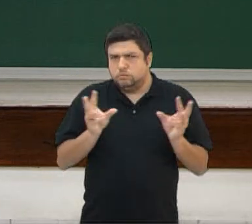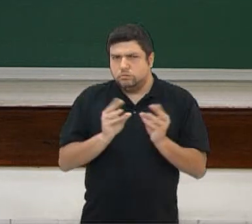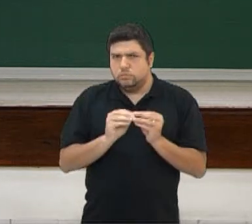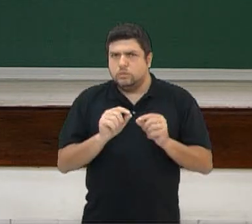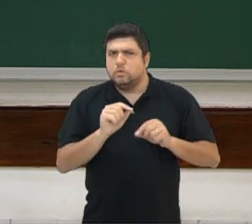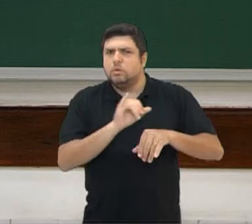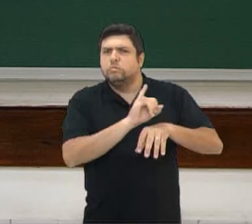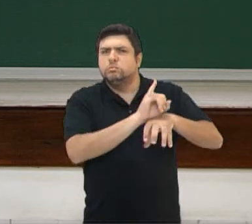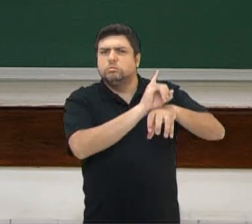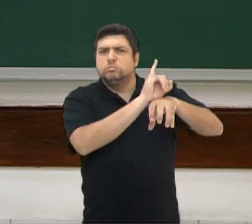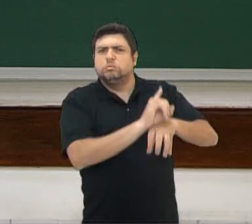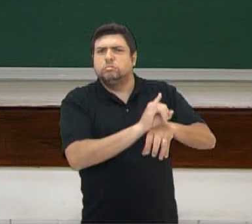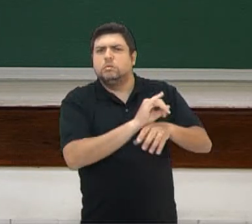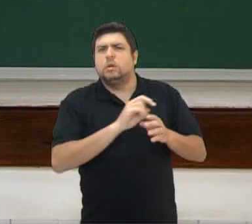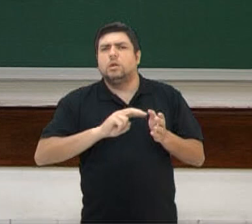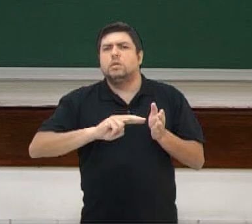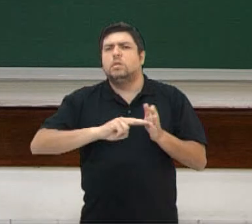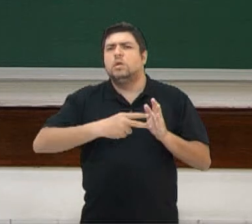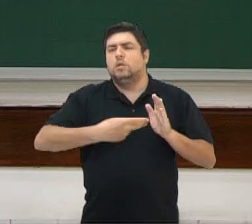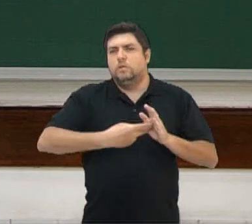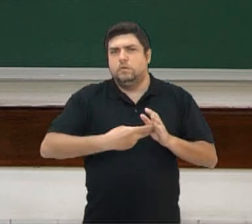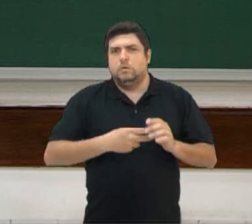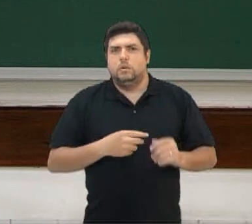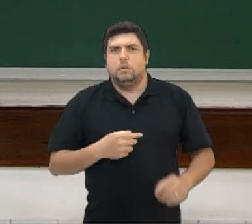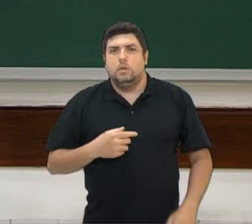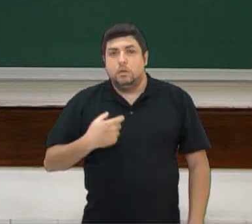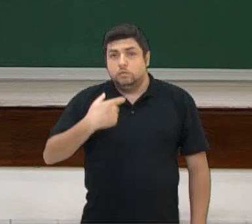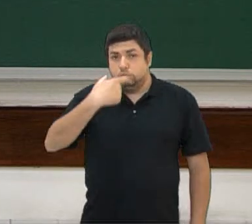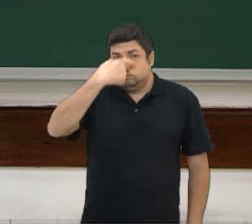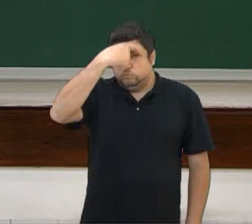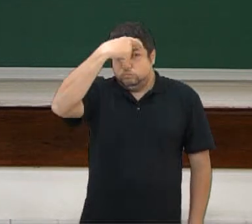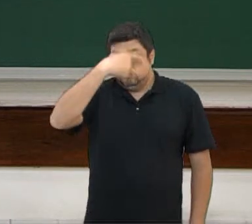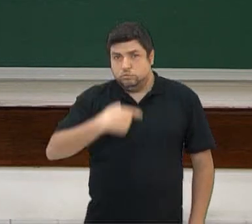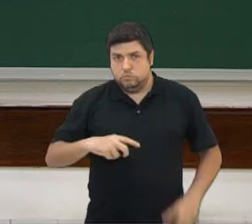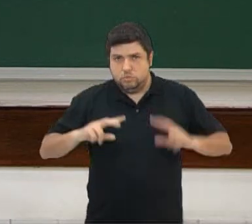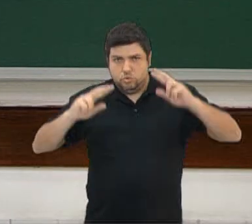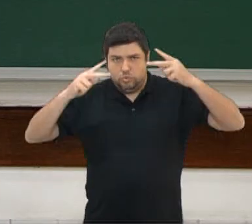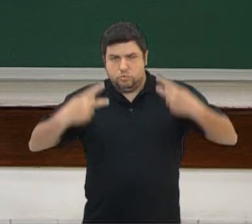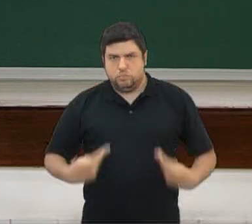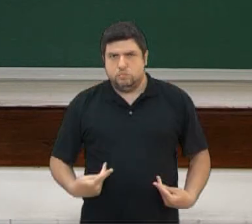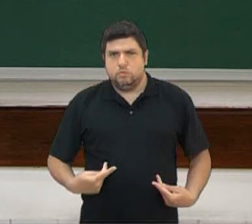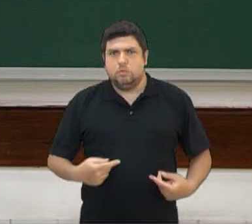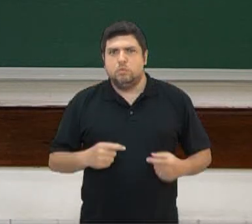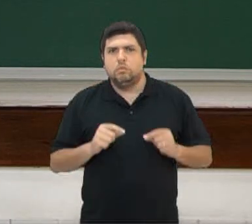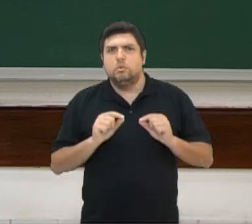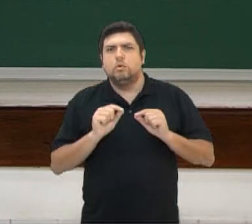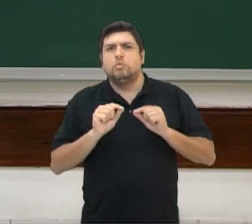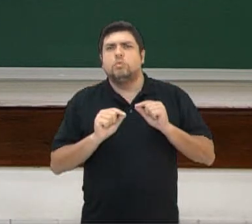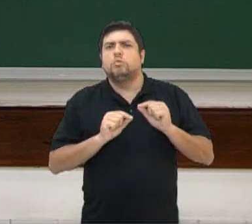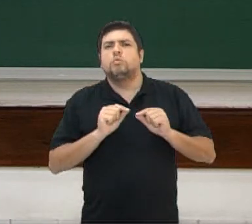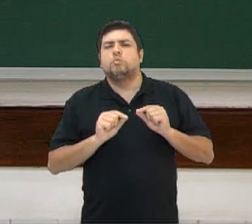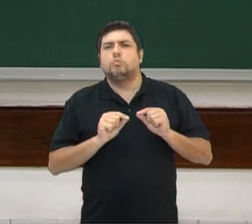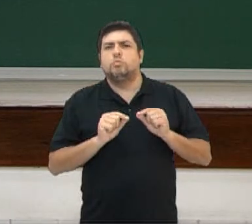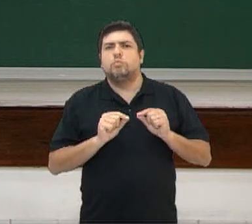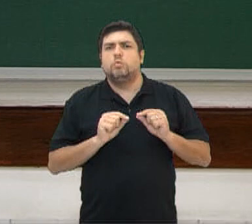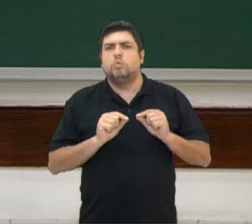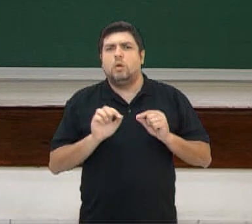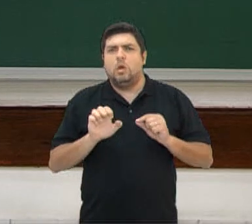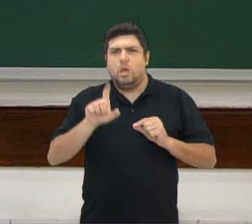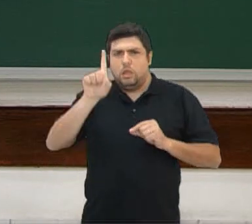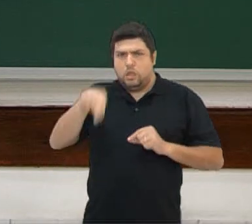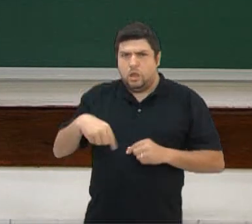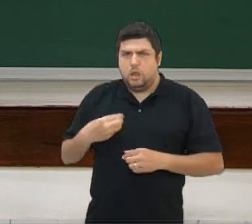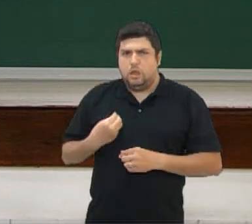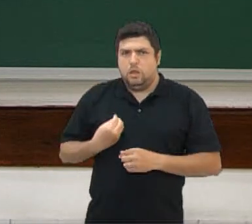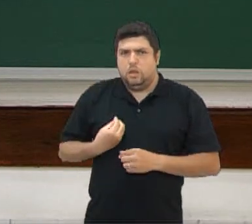aquelas instituições em que o ser humano ele está condicionado a ter a sua vida, as suas